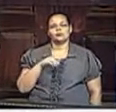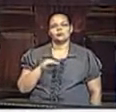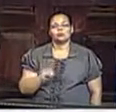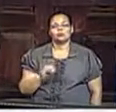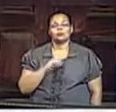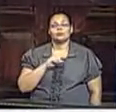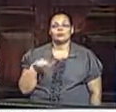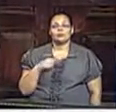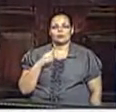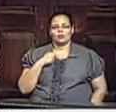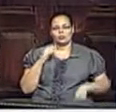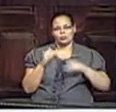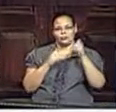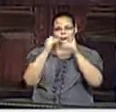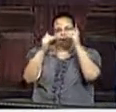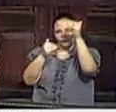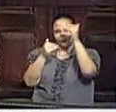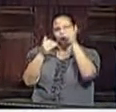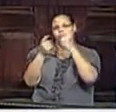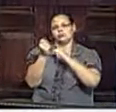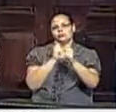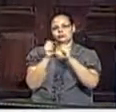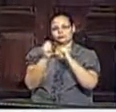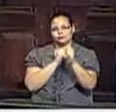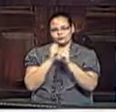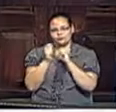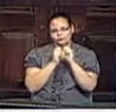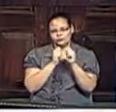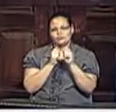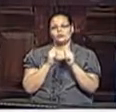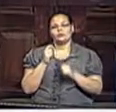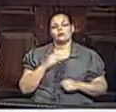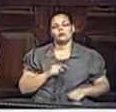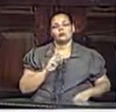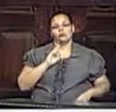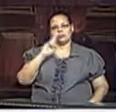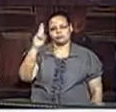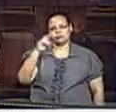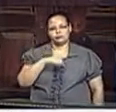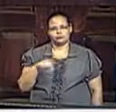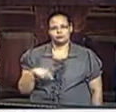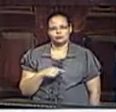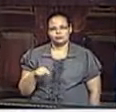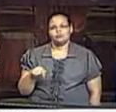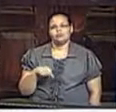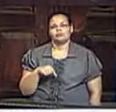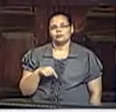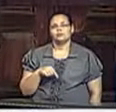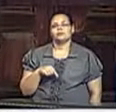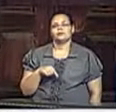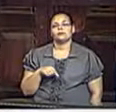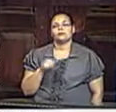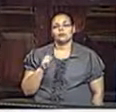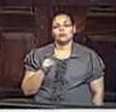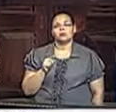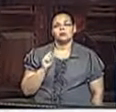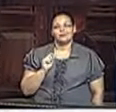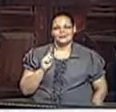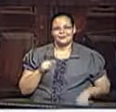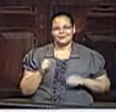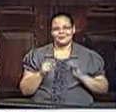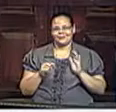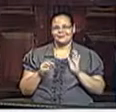bandeira do desenvolvimento econômico, levantar a responsabilidade nossa, estaremos à altura dessa responsabilidade, de criar uma